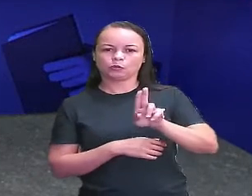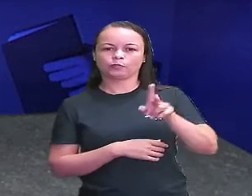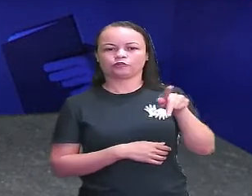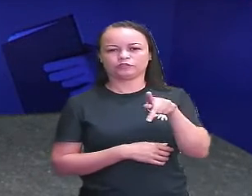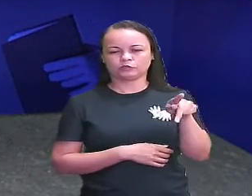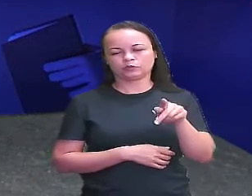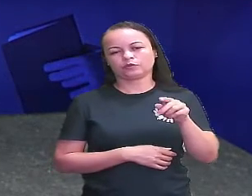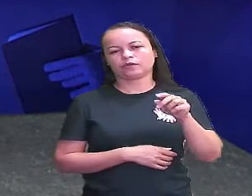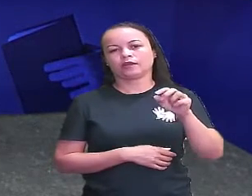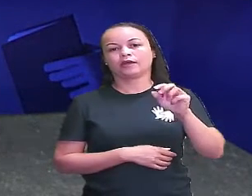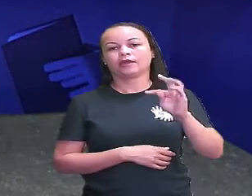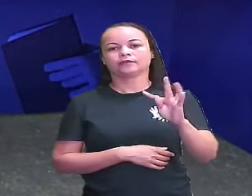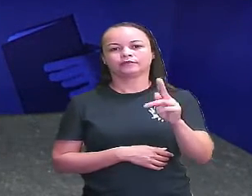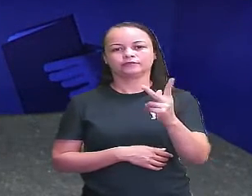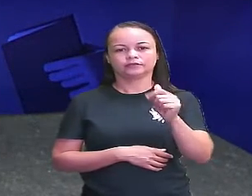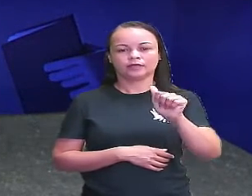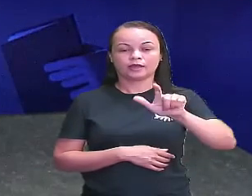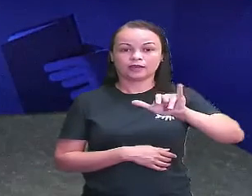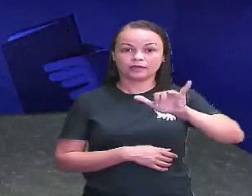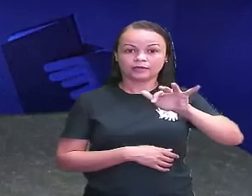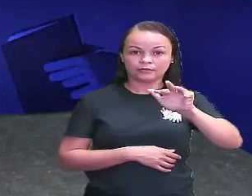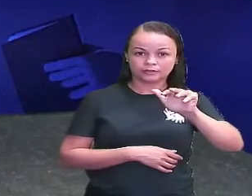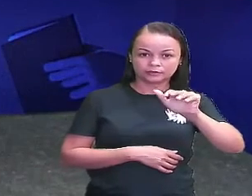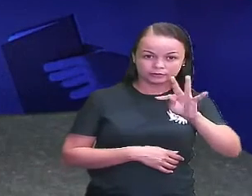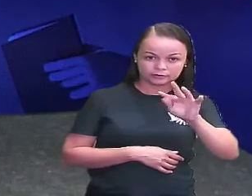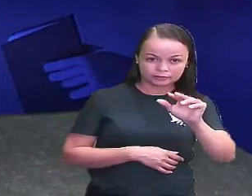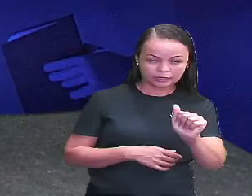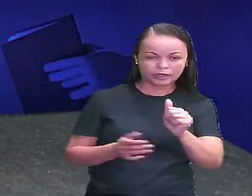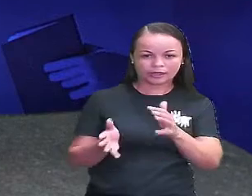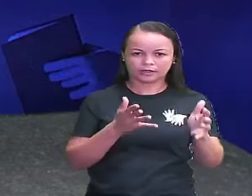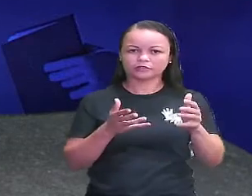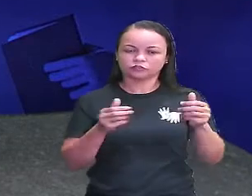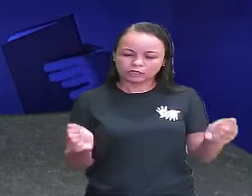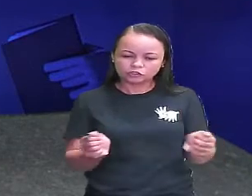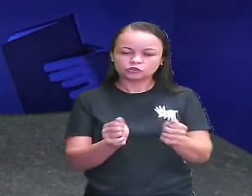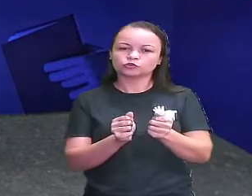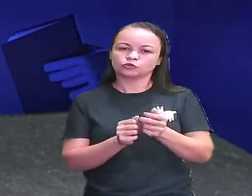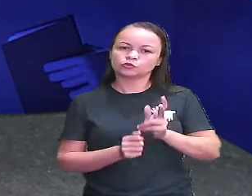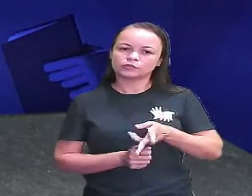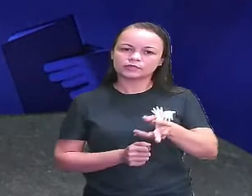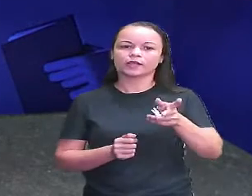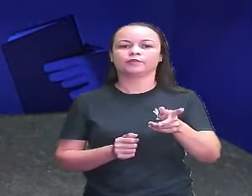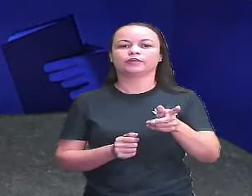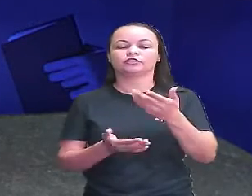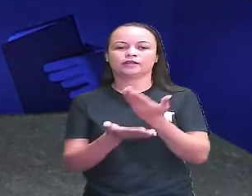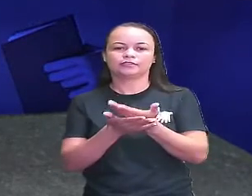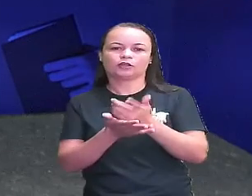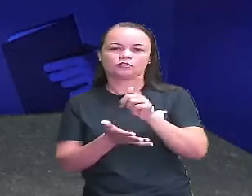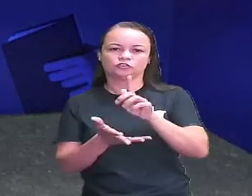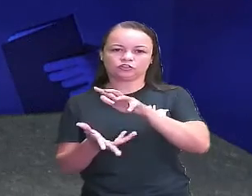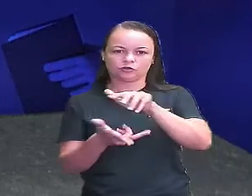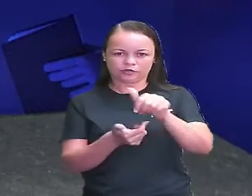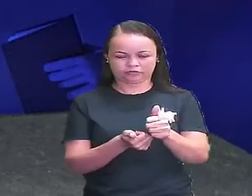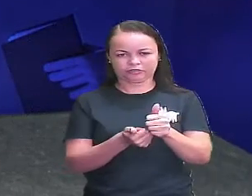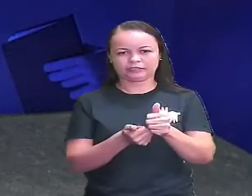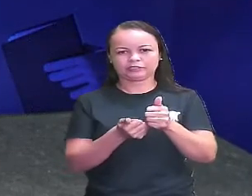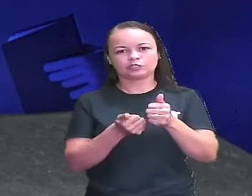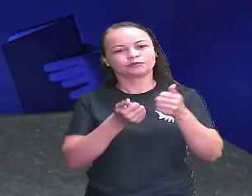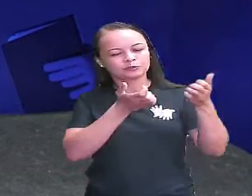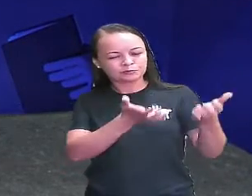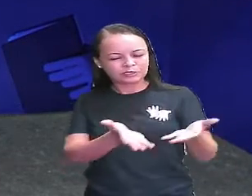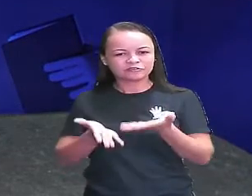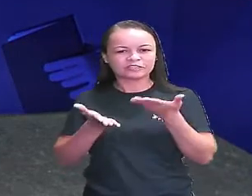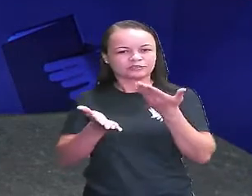vou guiar vocês nas aulas de geografia. Sejam todos muito bem-vindos à nossa aula de hoje, tá